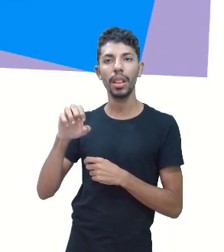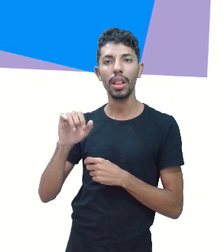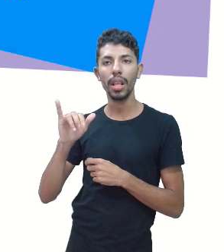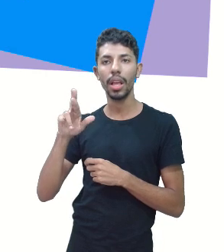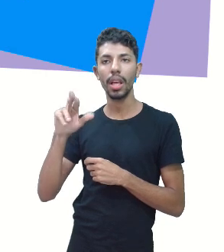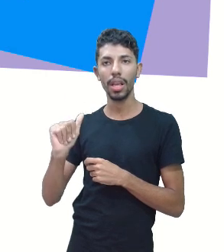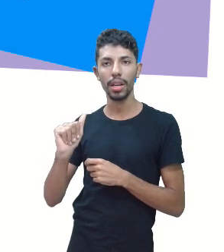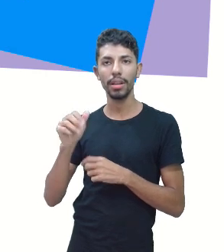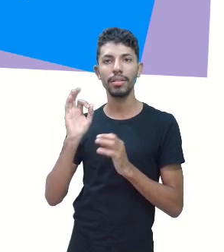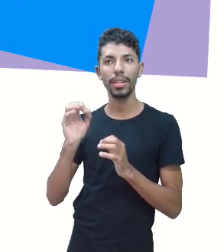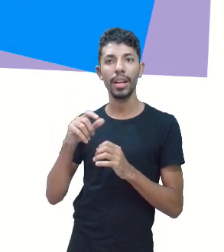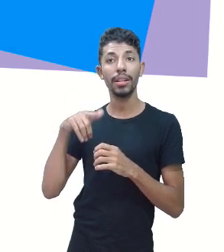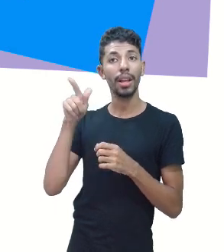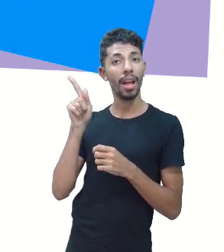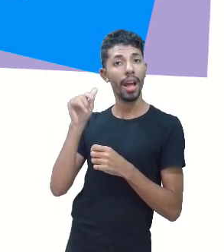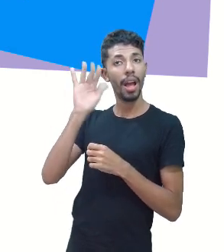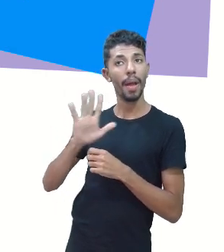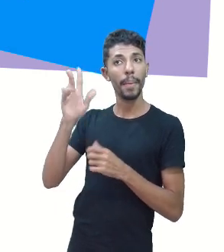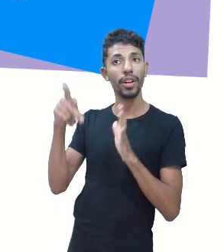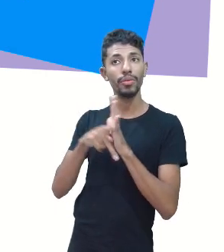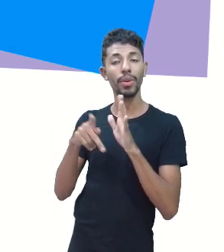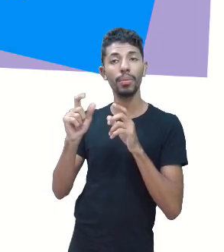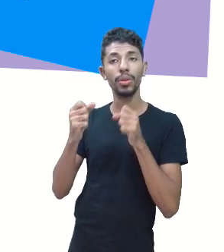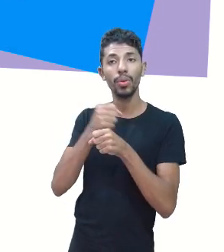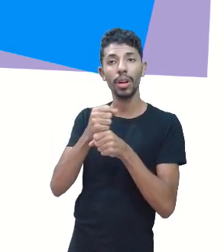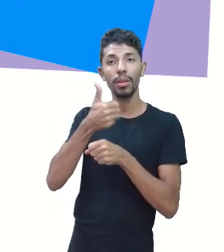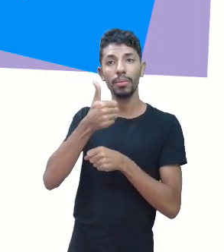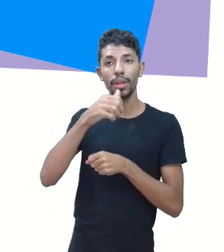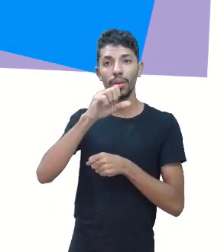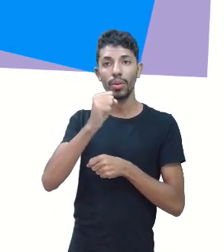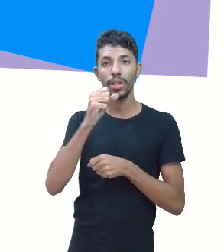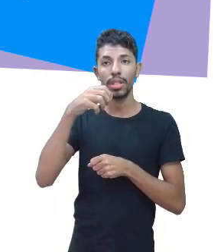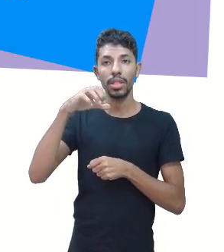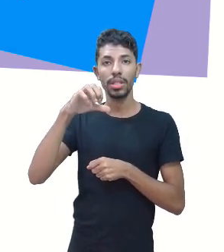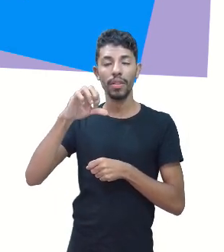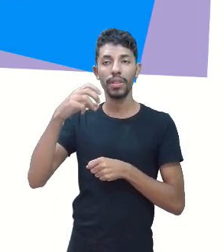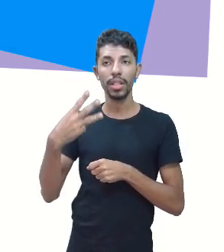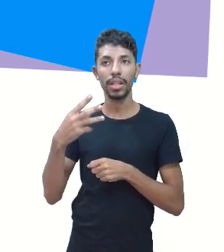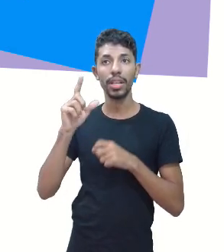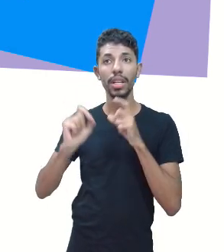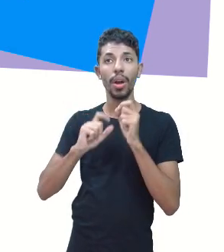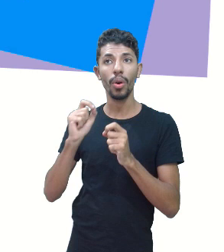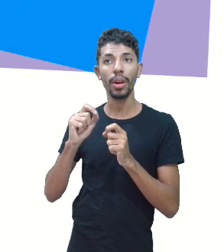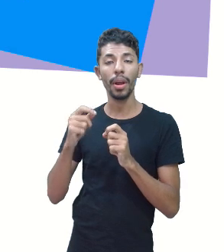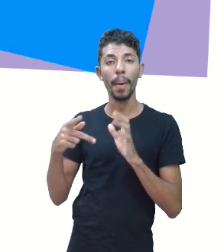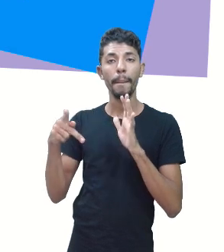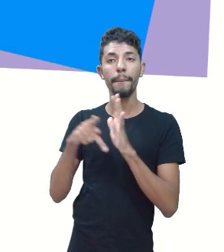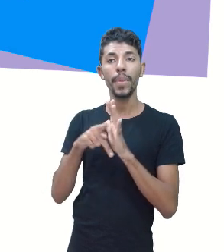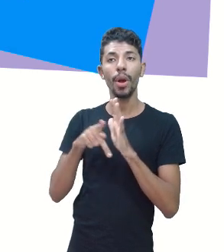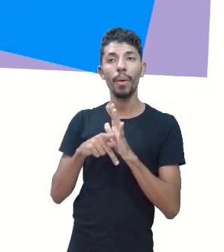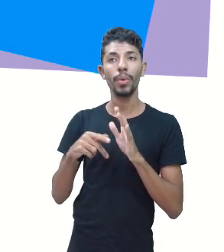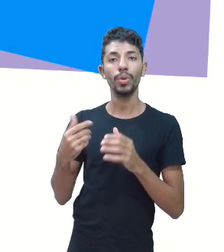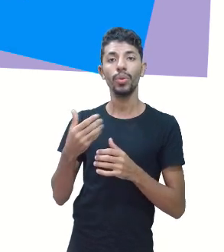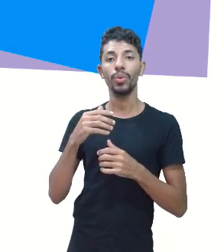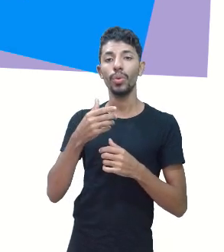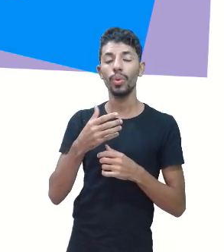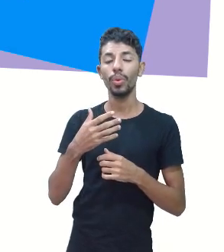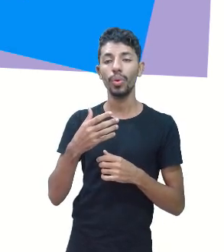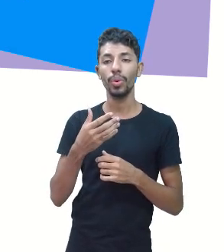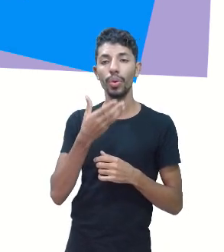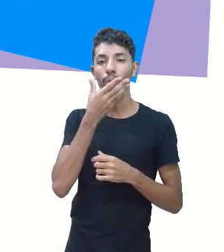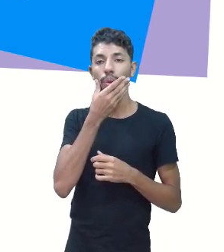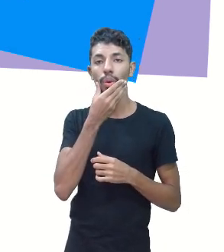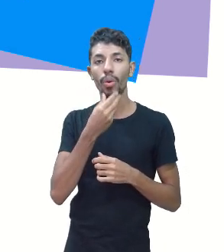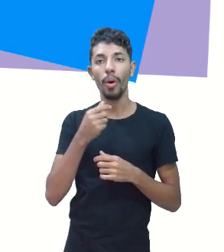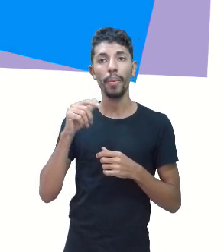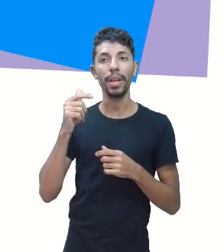imagem de 1893, que traz aí um martírio de Tiradentes, onde o Tiradentes está, né, muito próximo de ser morto, né, pela